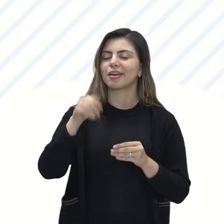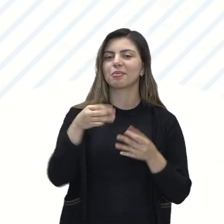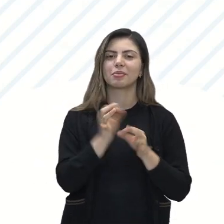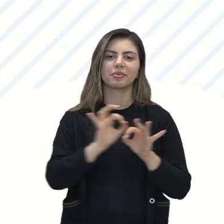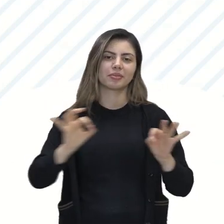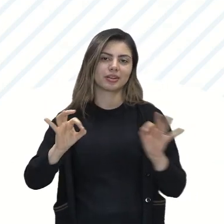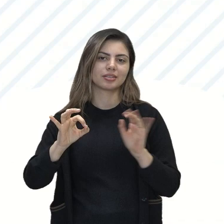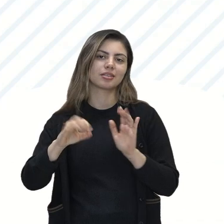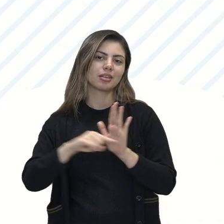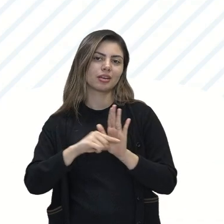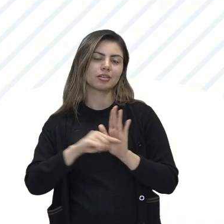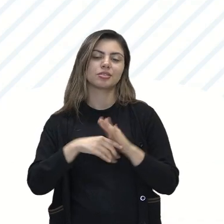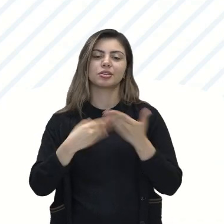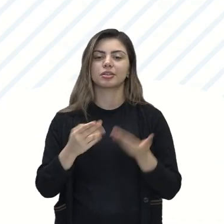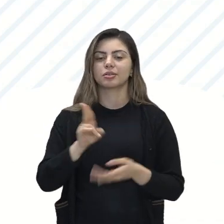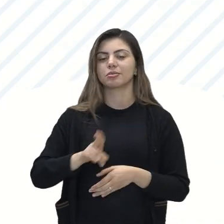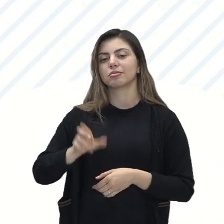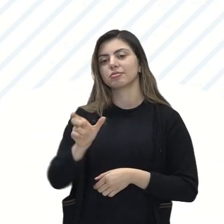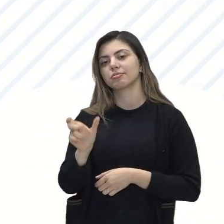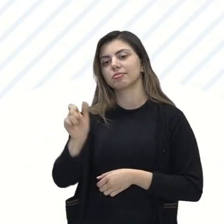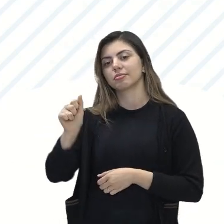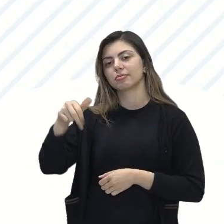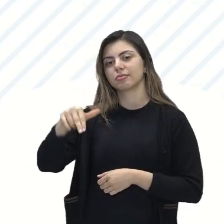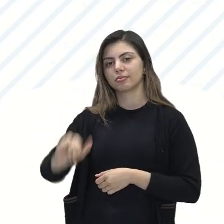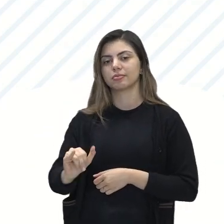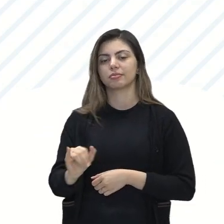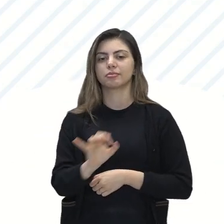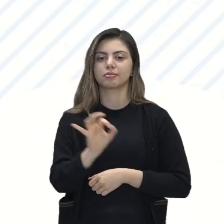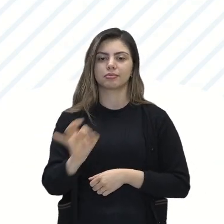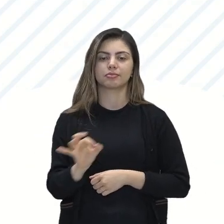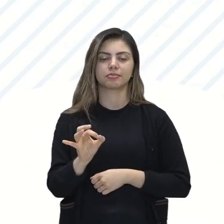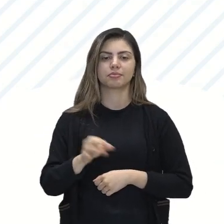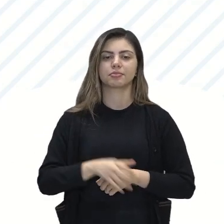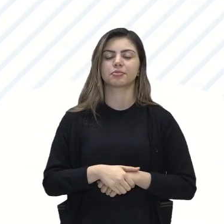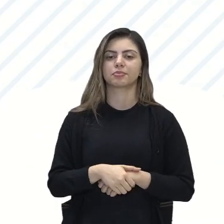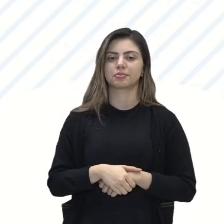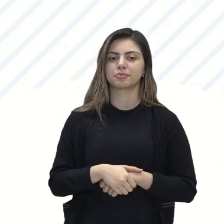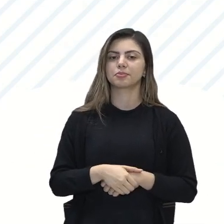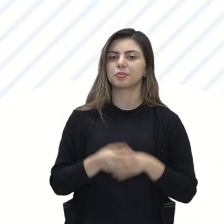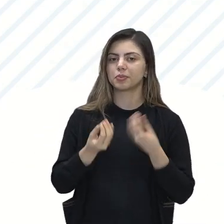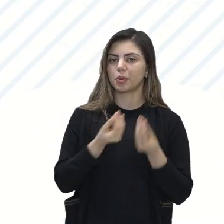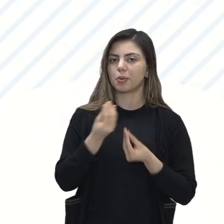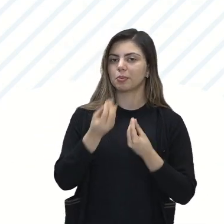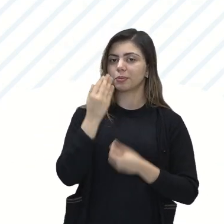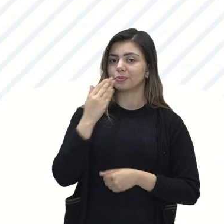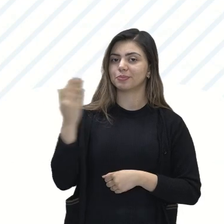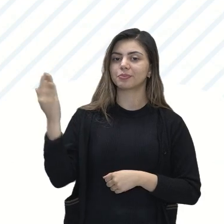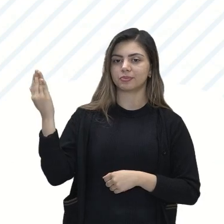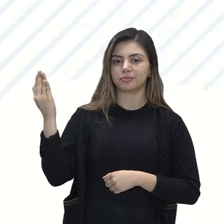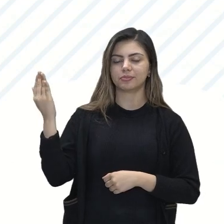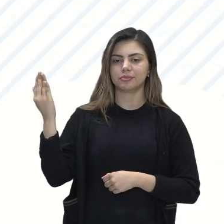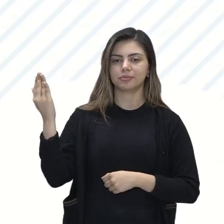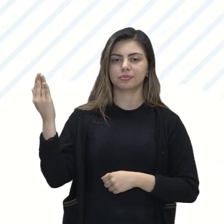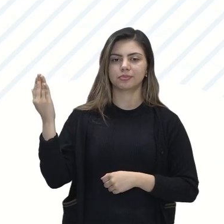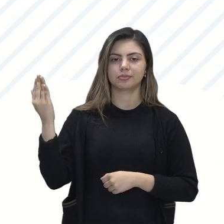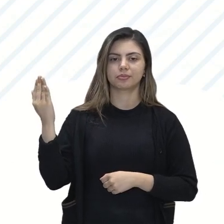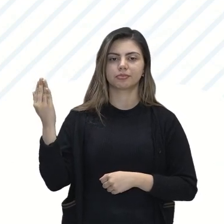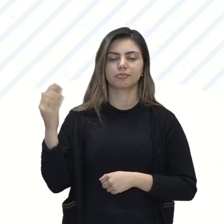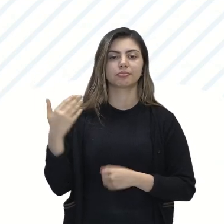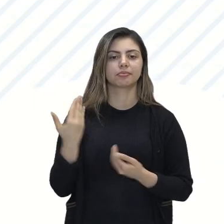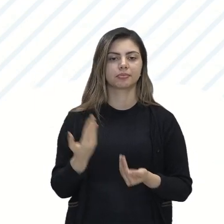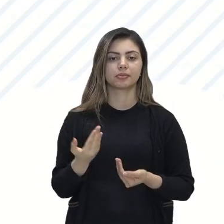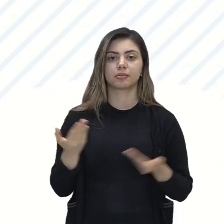negativa, vou usar o any. We don't have any bananas left, ok? A